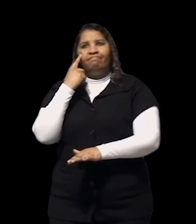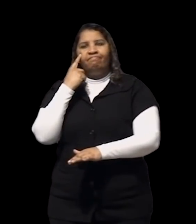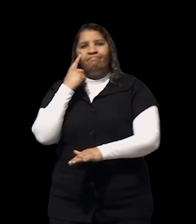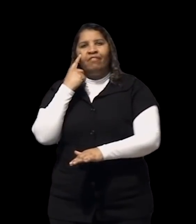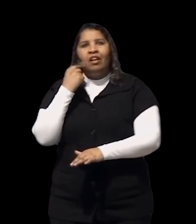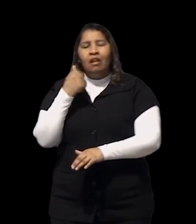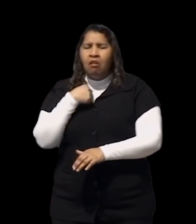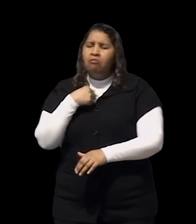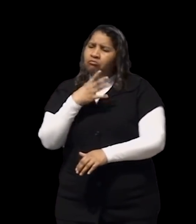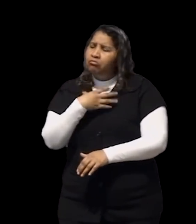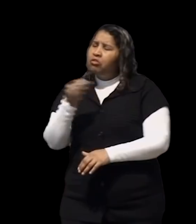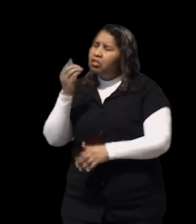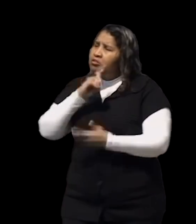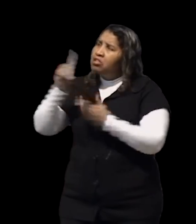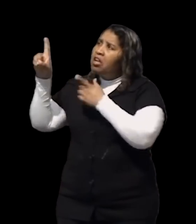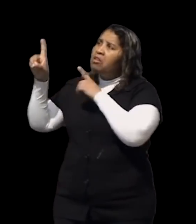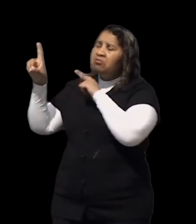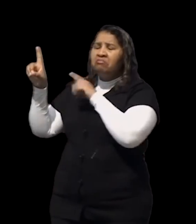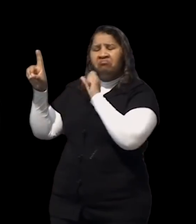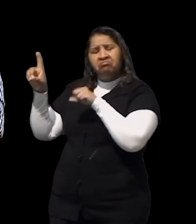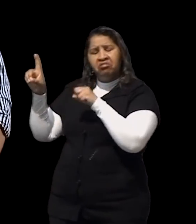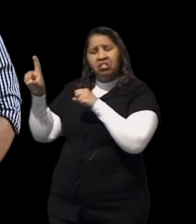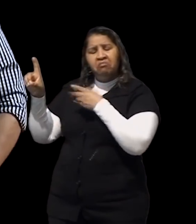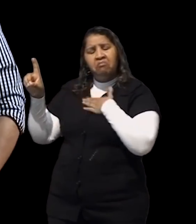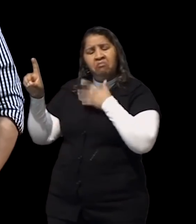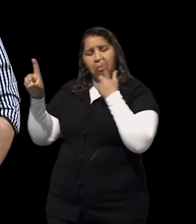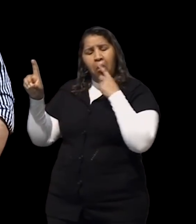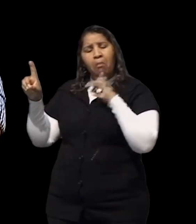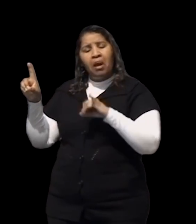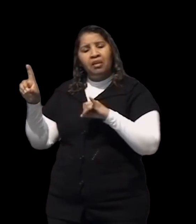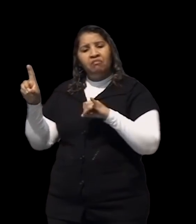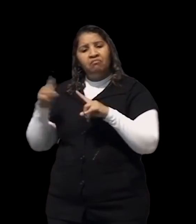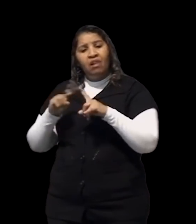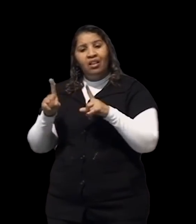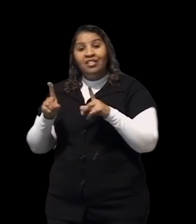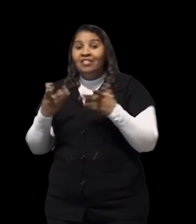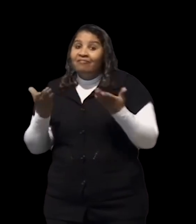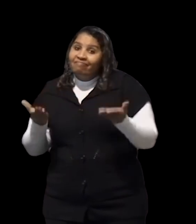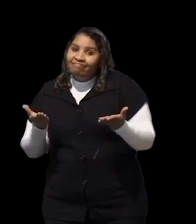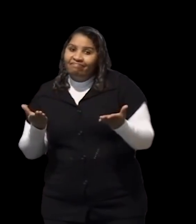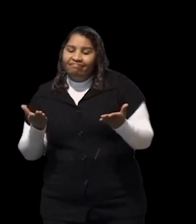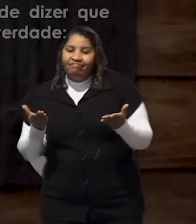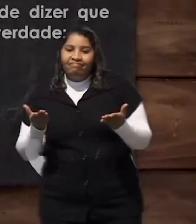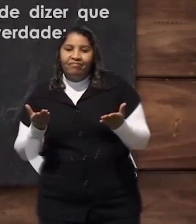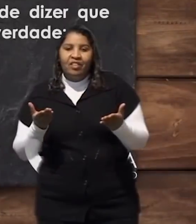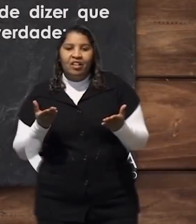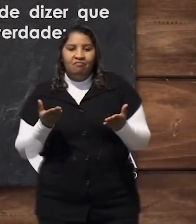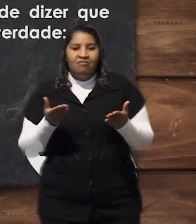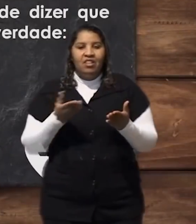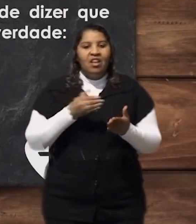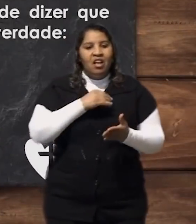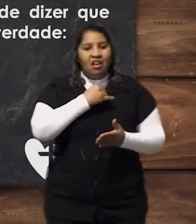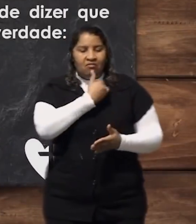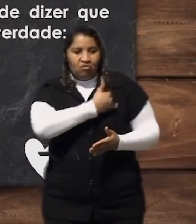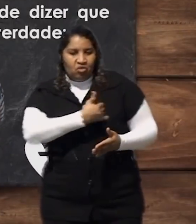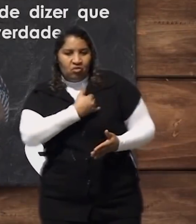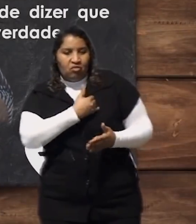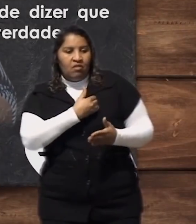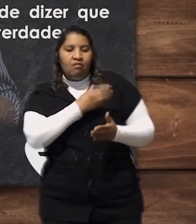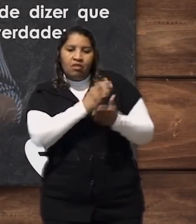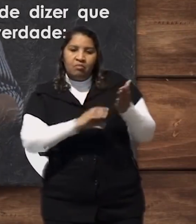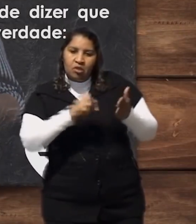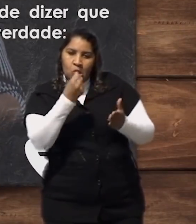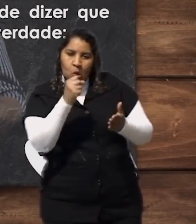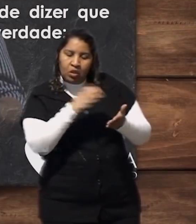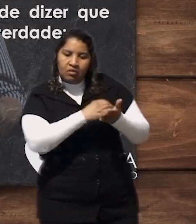os fariseus em João Capítulo 8 de 32 e 36 ele vai dizer o seguinte e conhecerão a